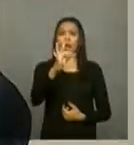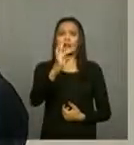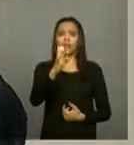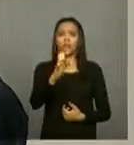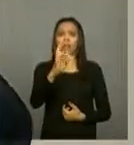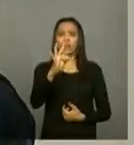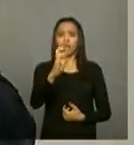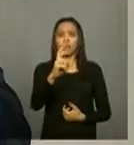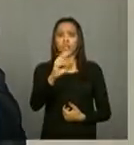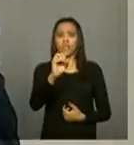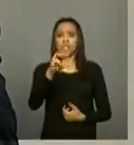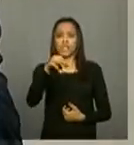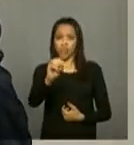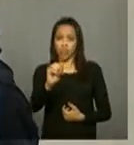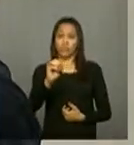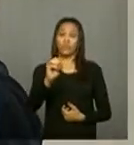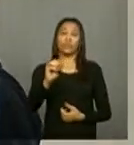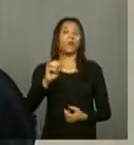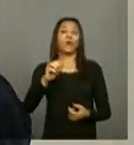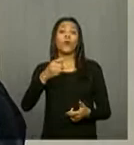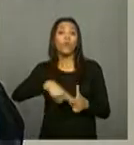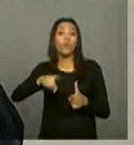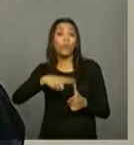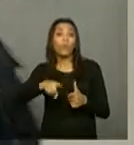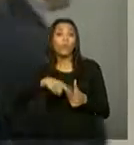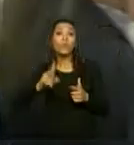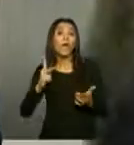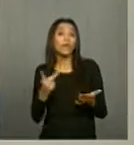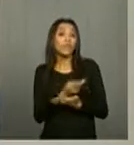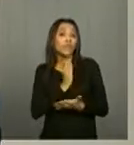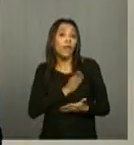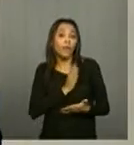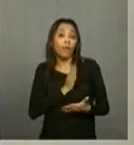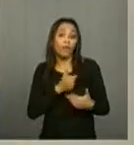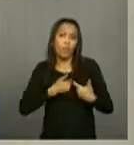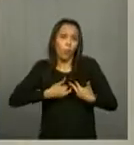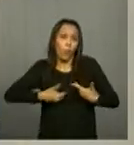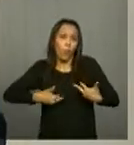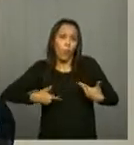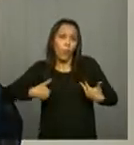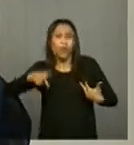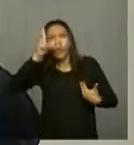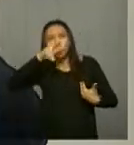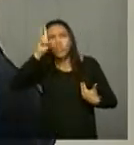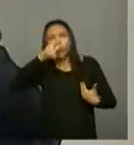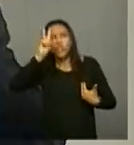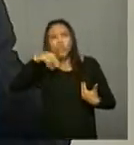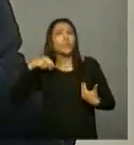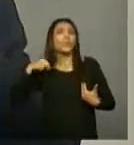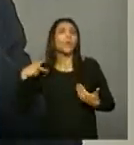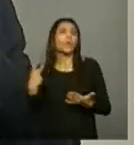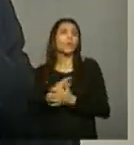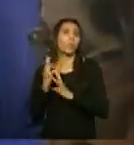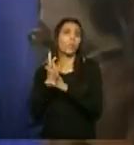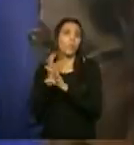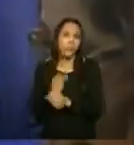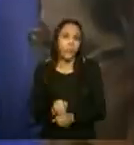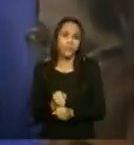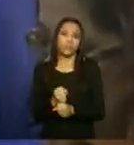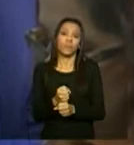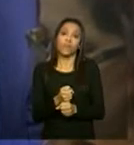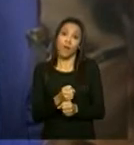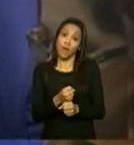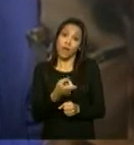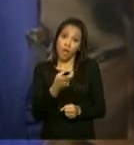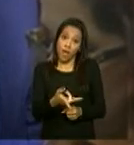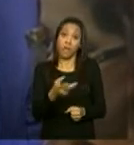levantamos do seu histórico esses dados são compatíveis com uma morte de natureza cardíaca até